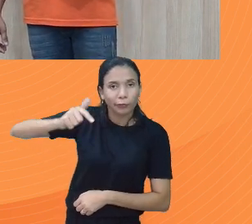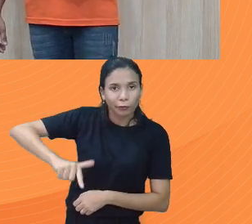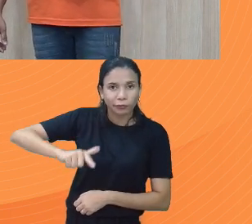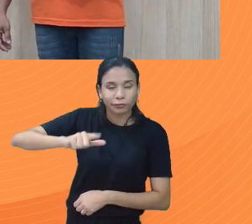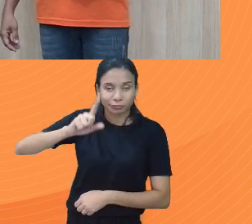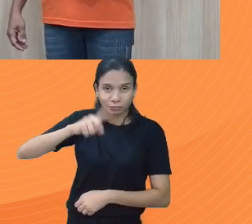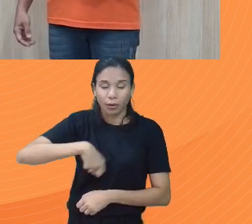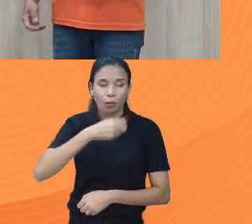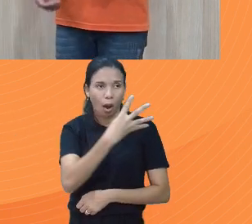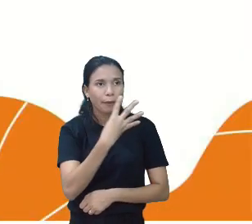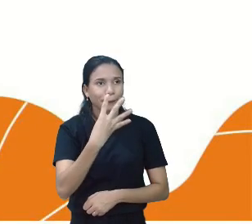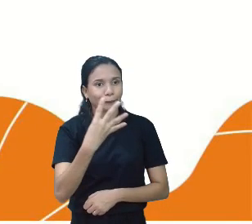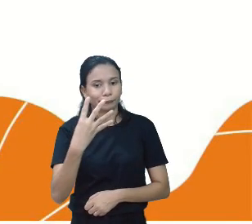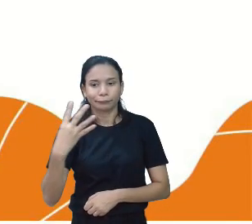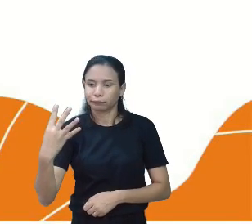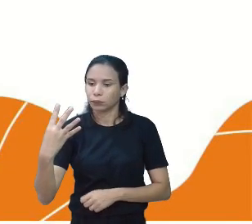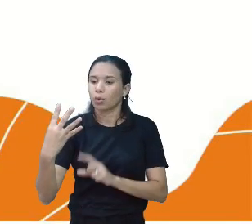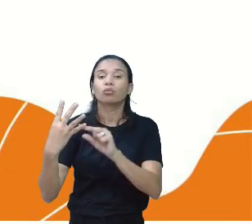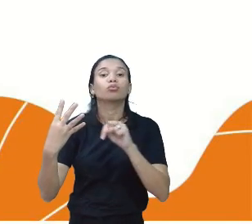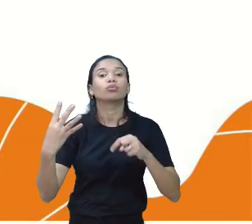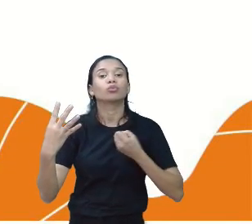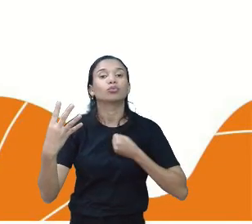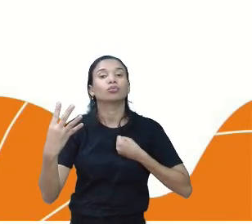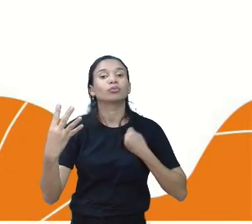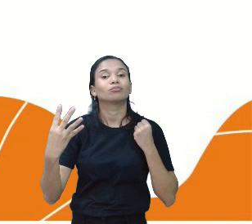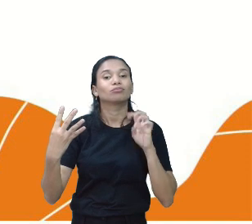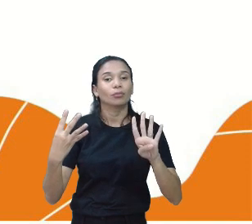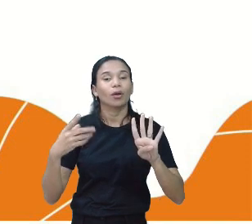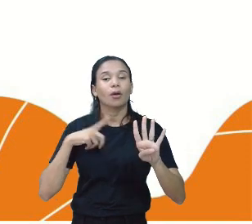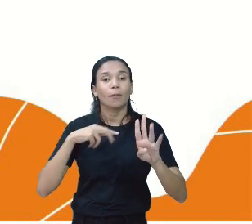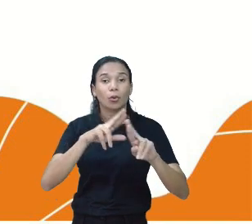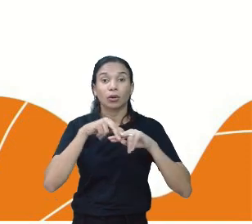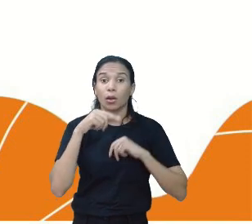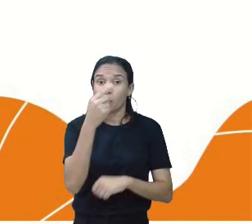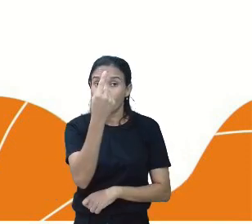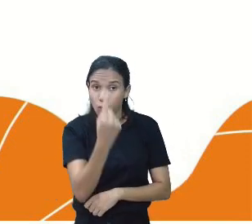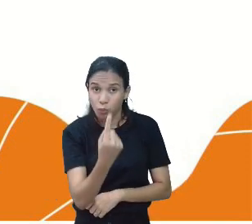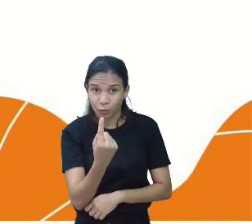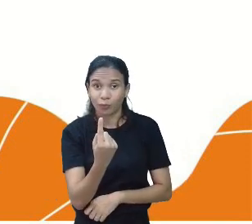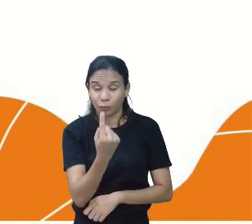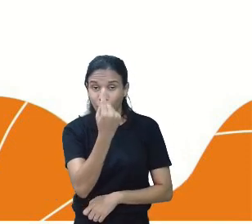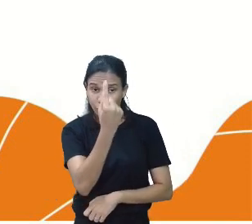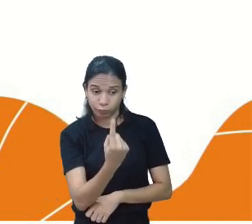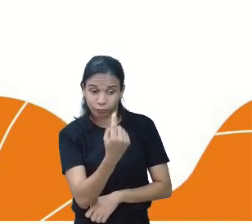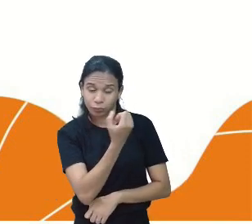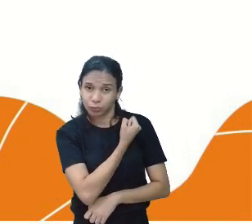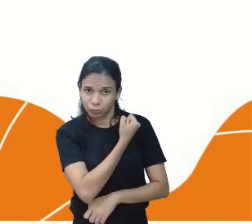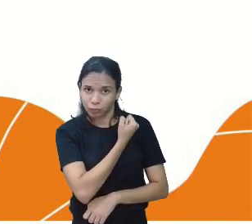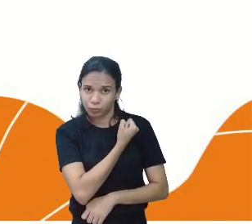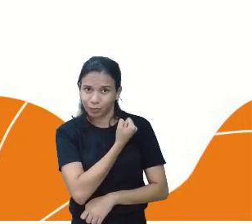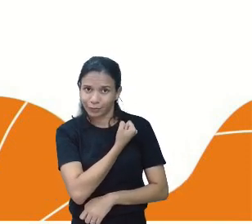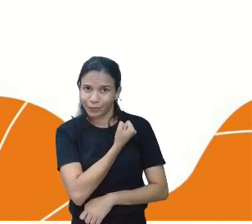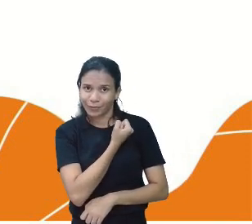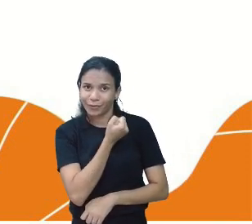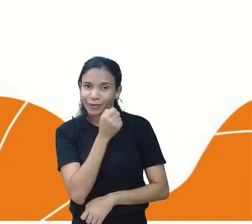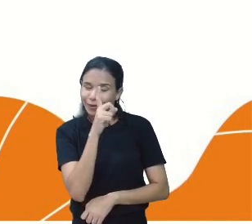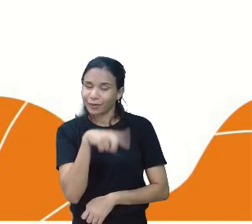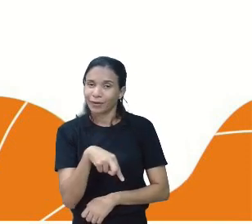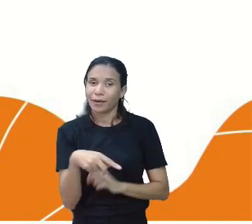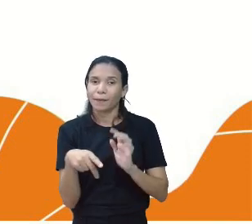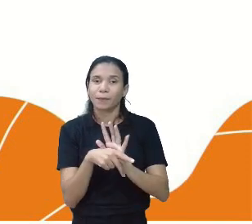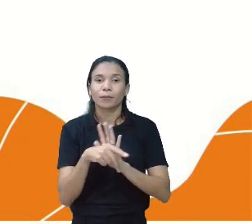o 4. Então, neste caso, o meu período só tem um elemento. Esse um elemento vai ficar como